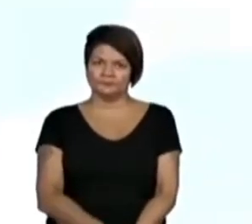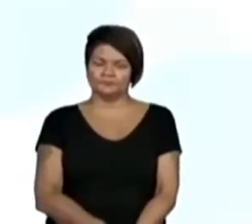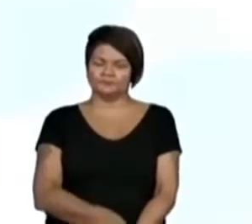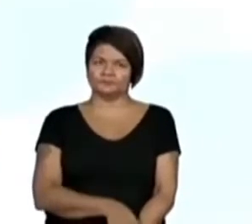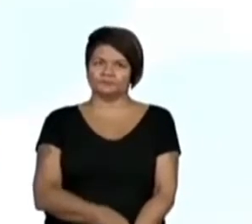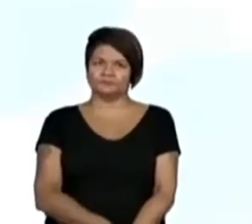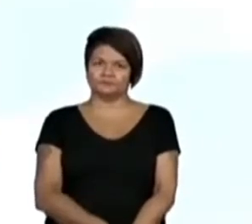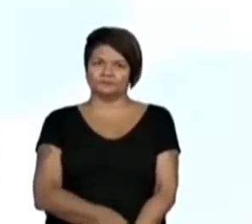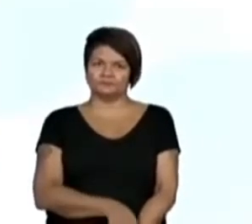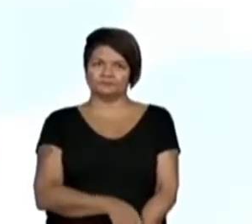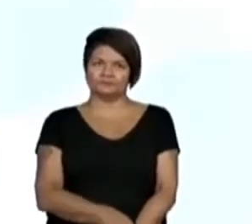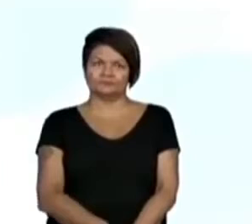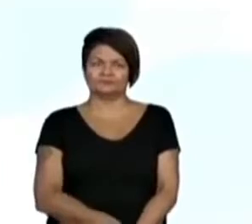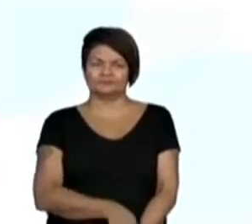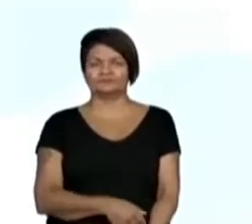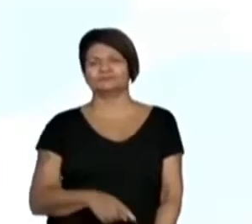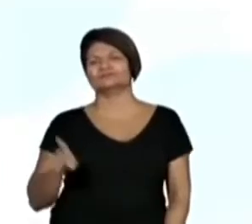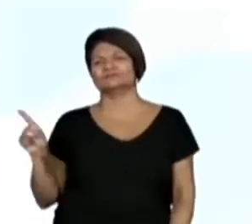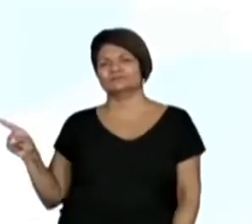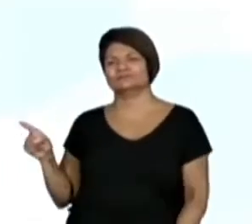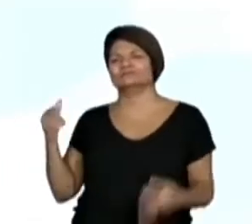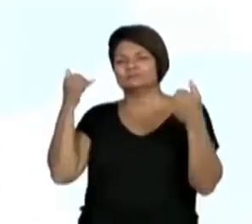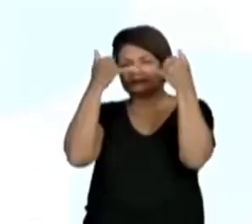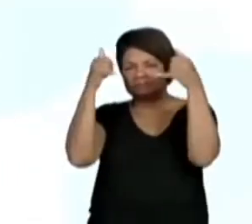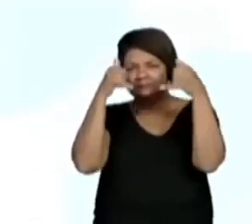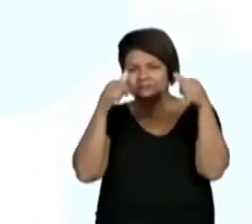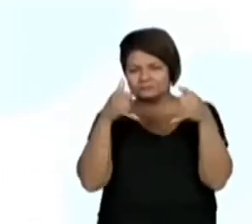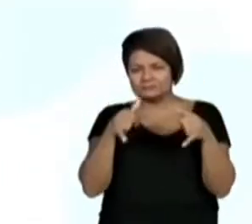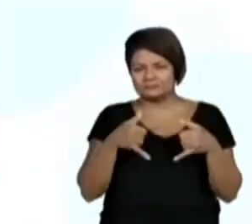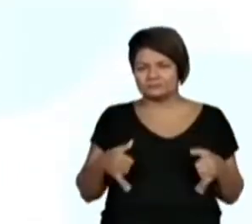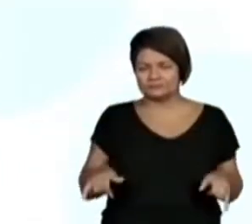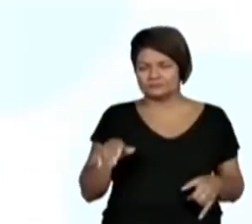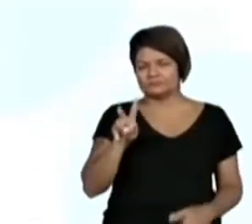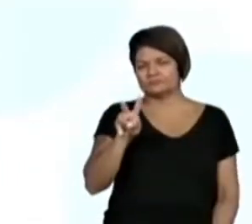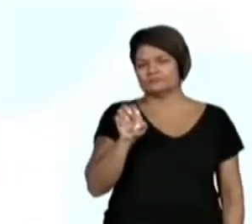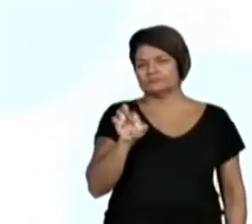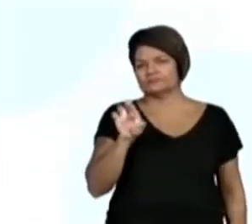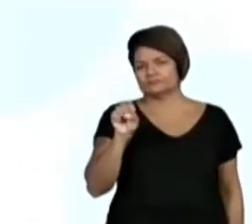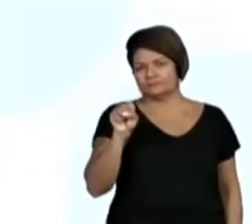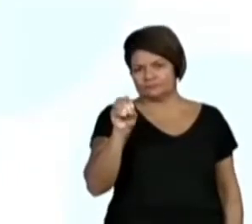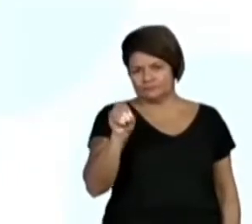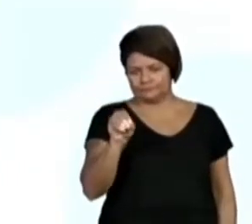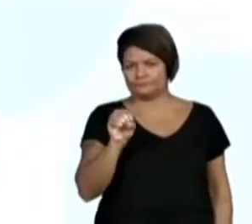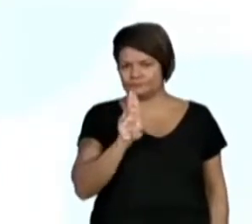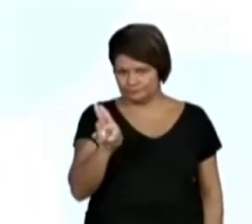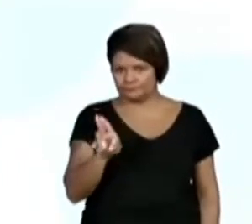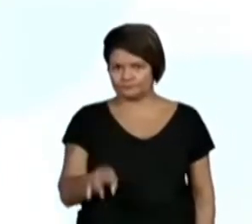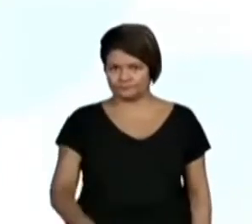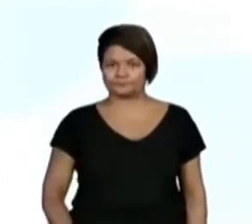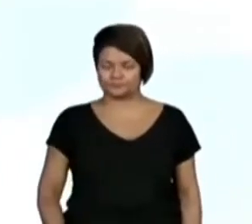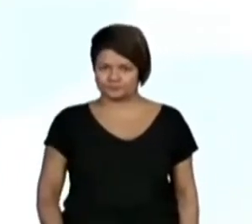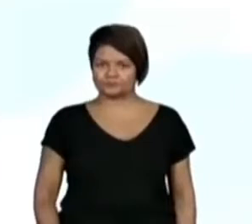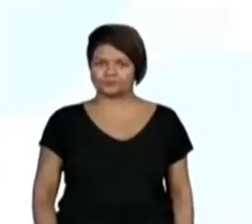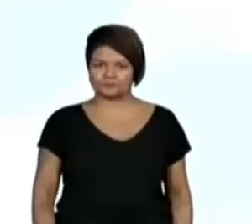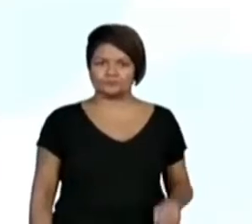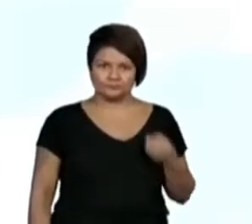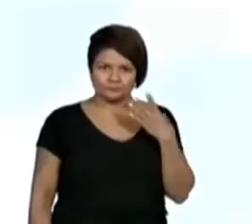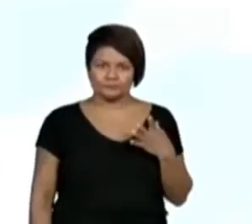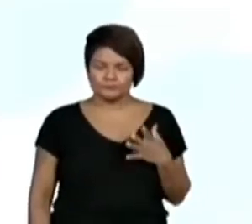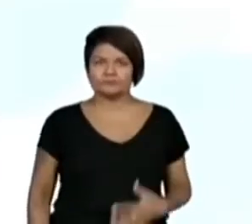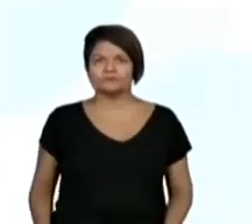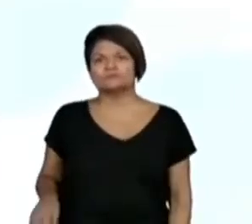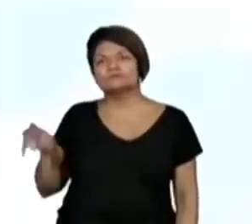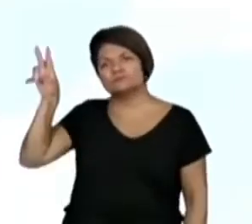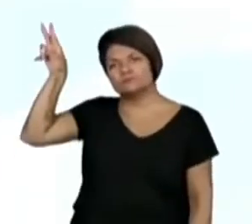Essa segunda tem bastante versos, né? Isso. Ah, então cada linha é um verso, professora. Então, a gente já pode entender nesse nosso olhar de